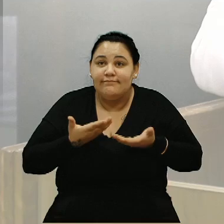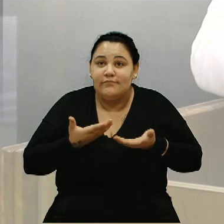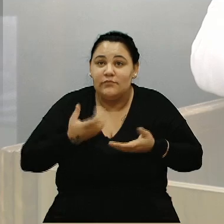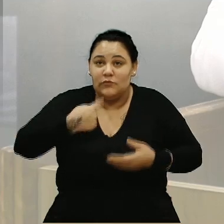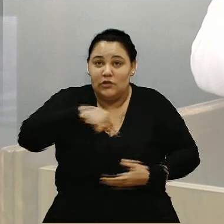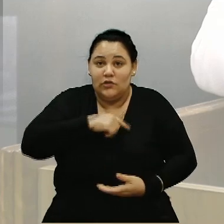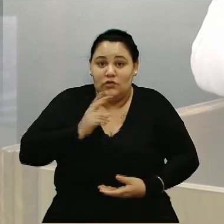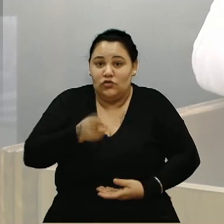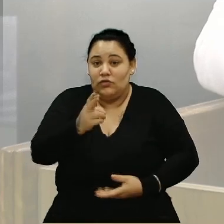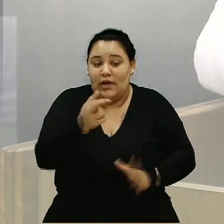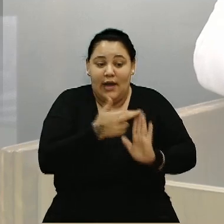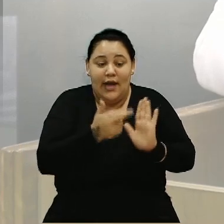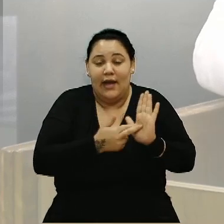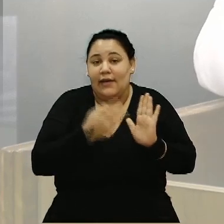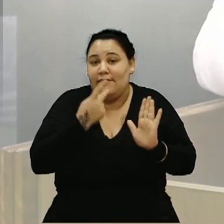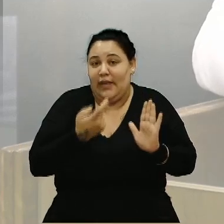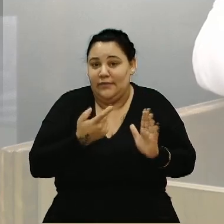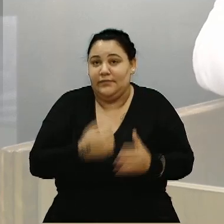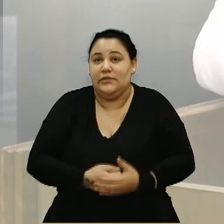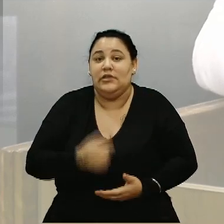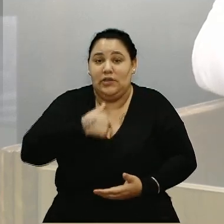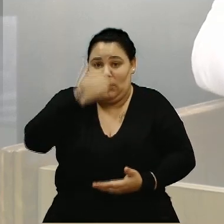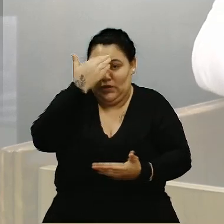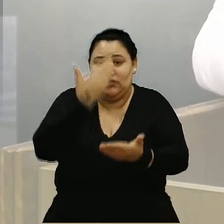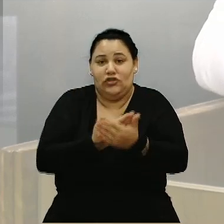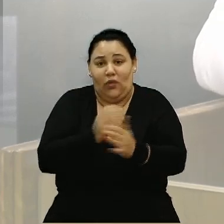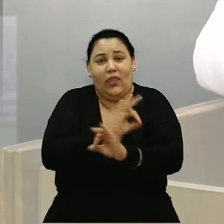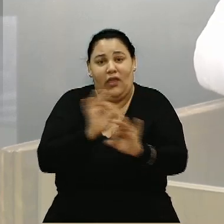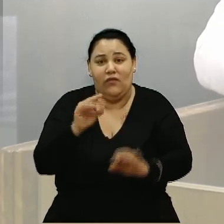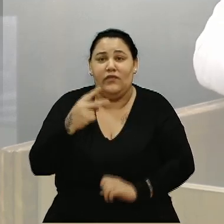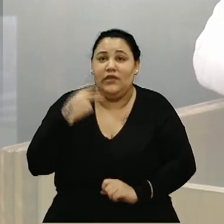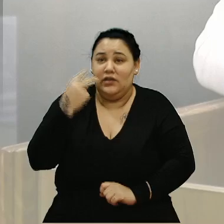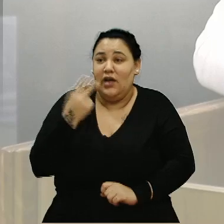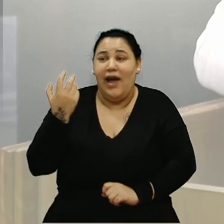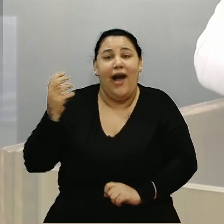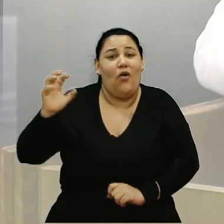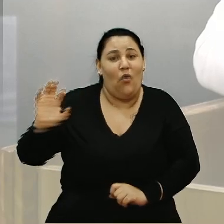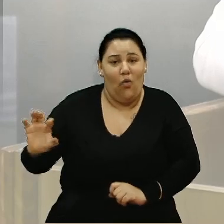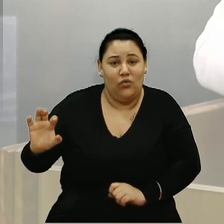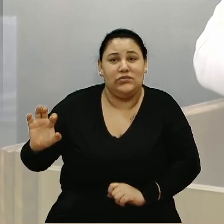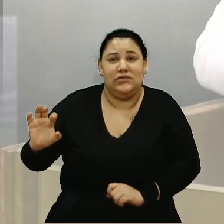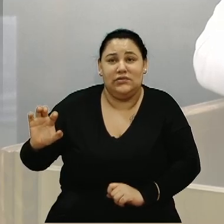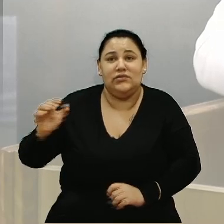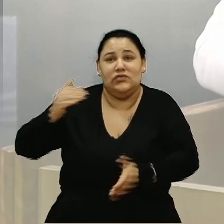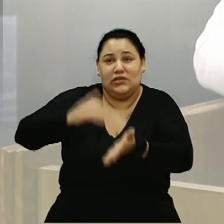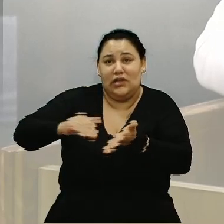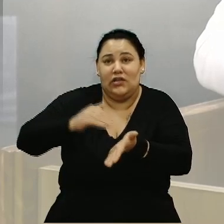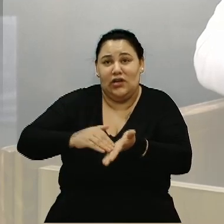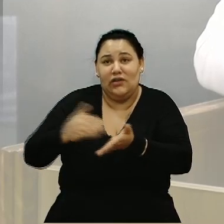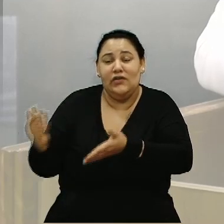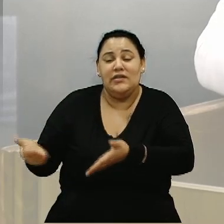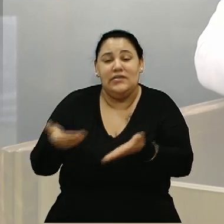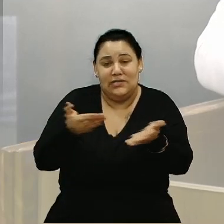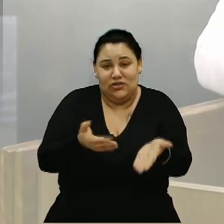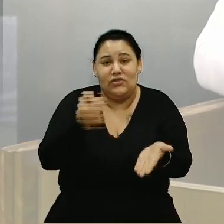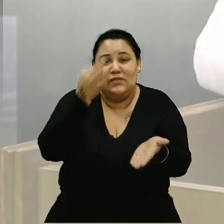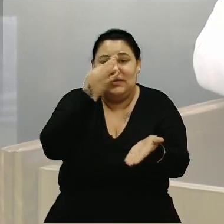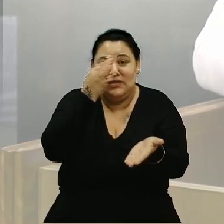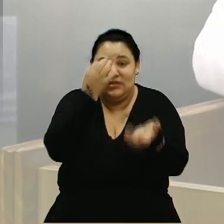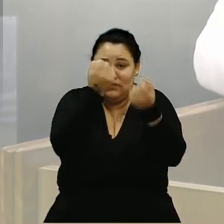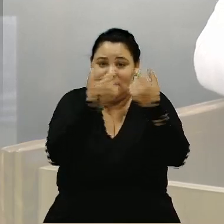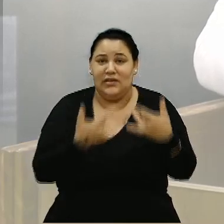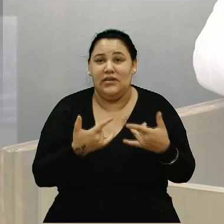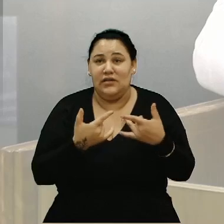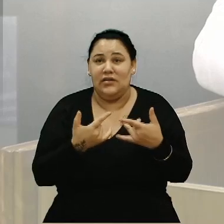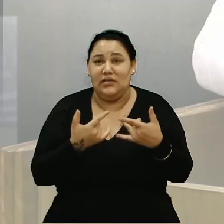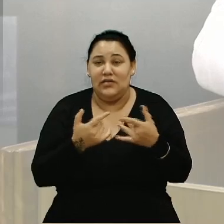seguiremos o que o regimento determina. E acredito que nenhum vereador vai ser contrário a que um secretário venha aqui dar explicações sobre as questões simples